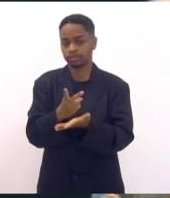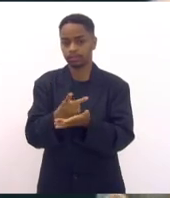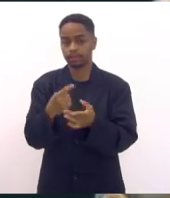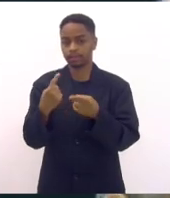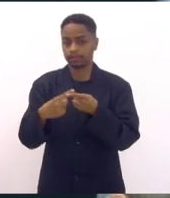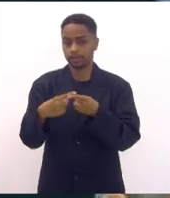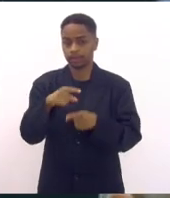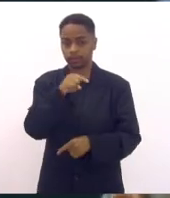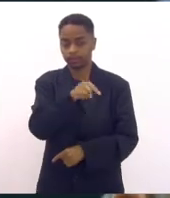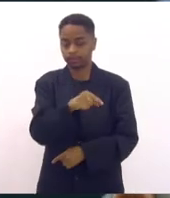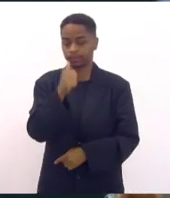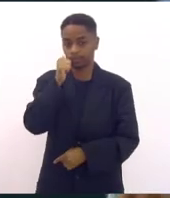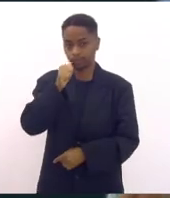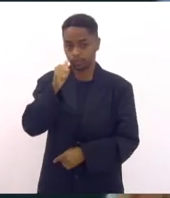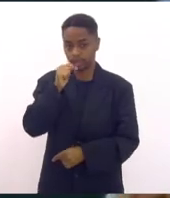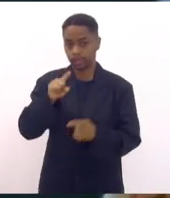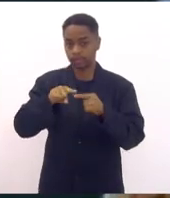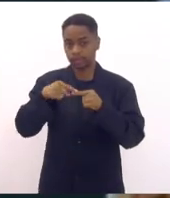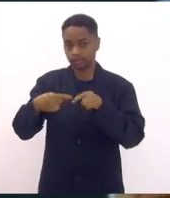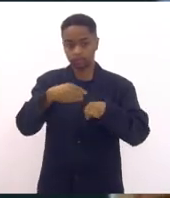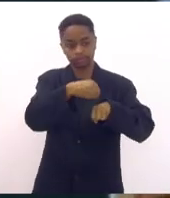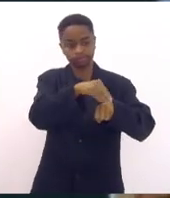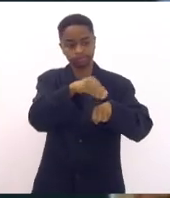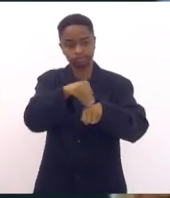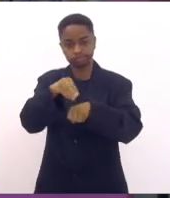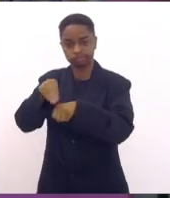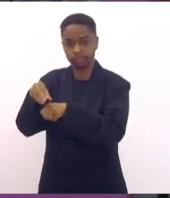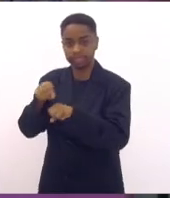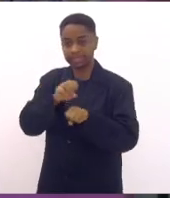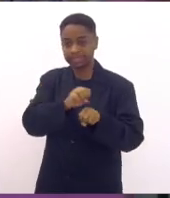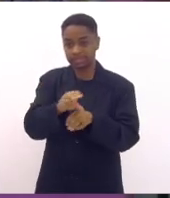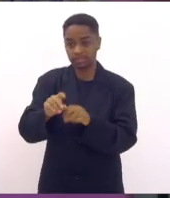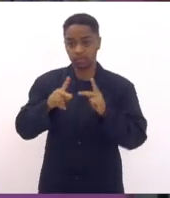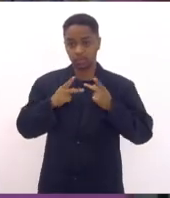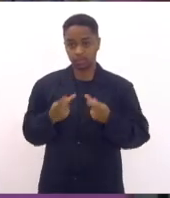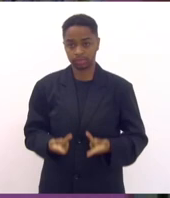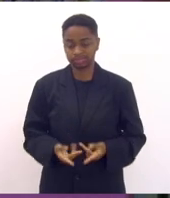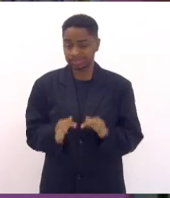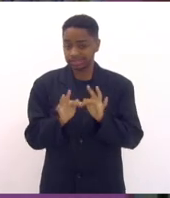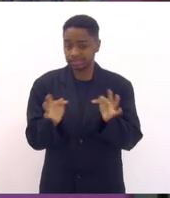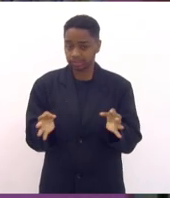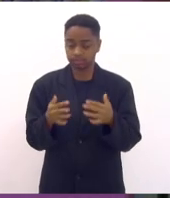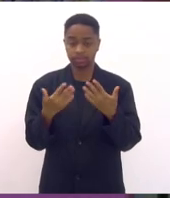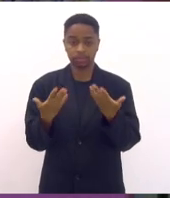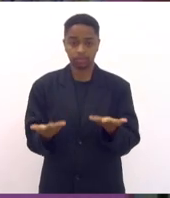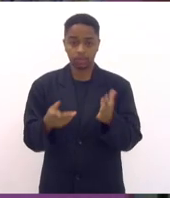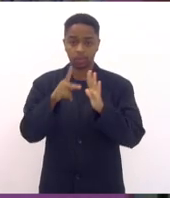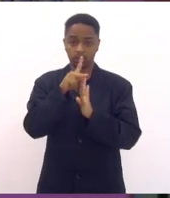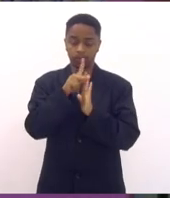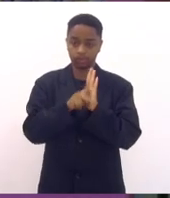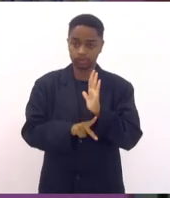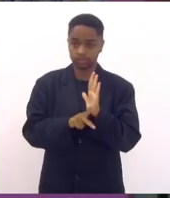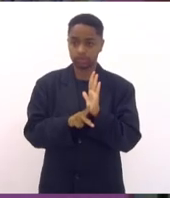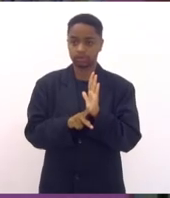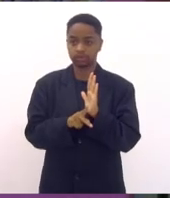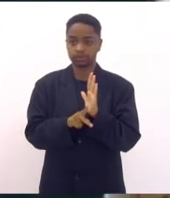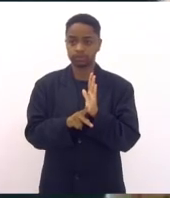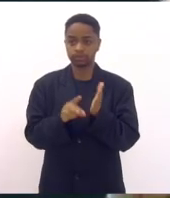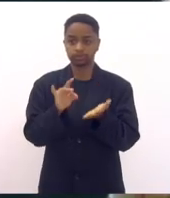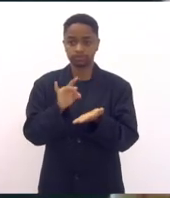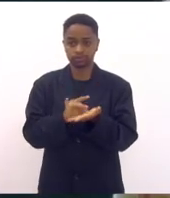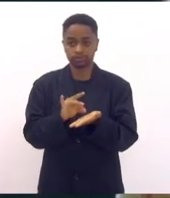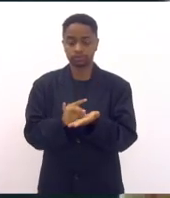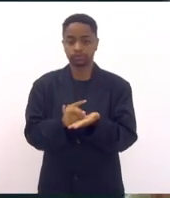ela vai educar a humanidade simples assim então esse projeto Luzia é uma coisa